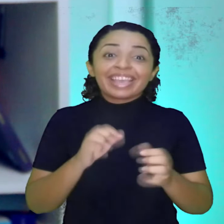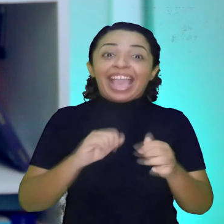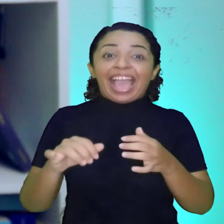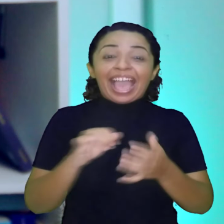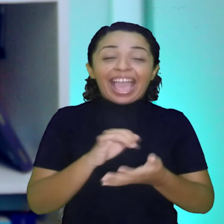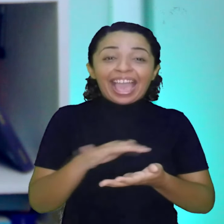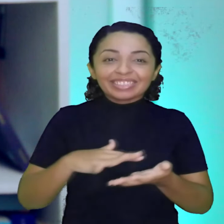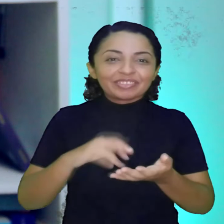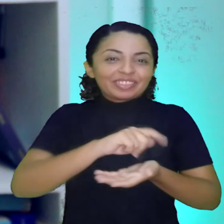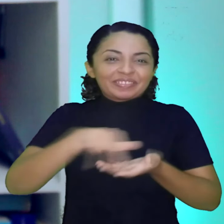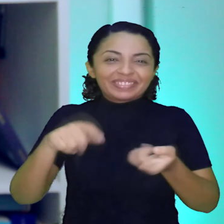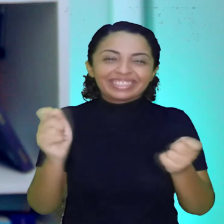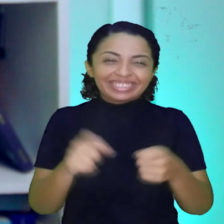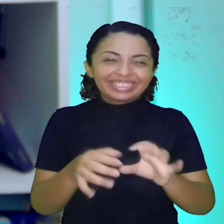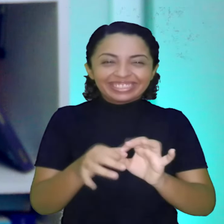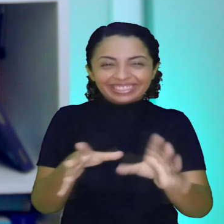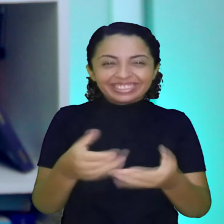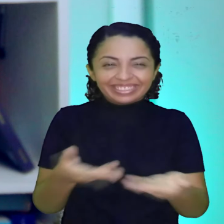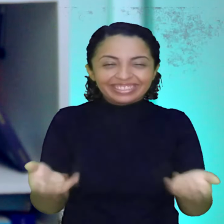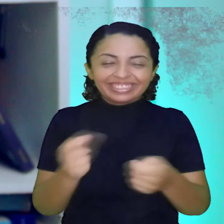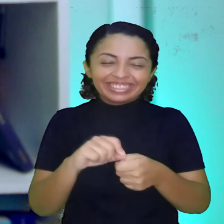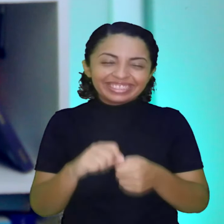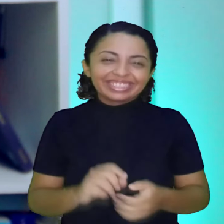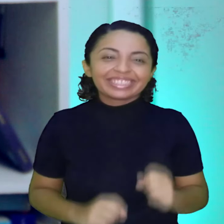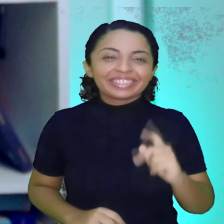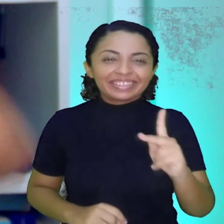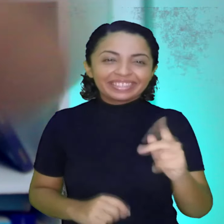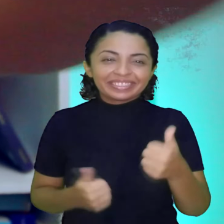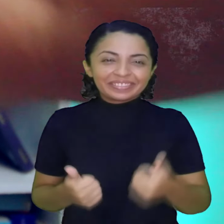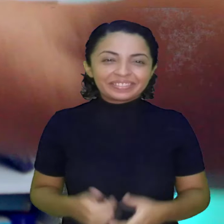fazer depois desse vídeo é o que não falta, né? Tá aí o que eu acabei de citar, todas elas. É isso aí, pessoal. Valeu!